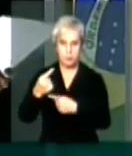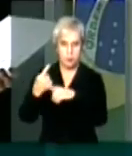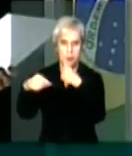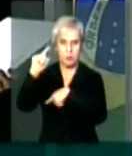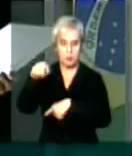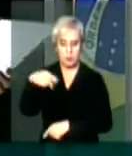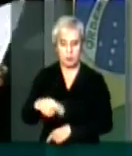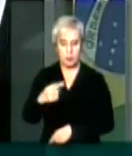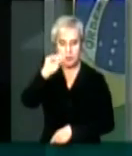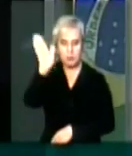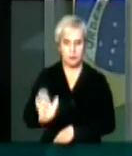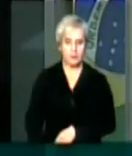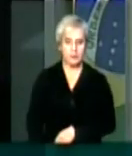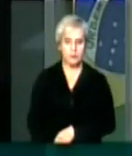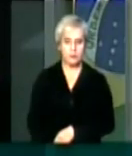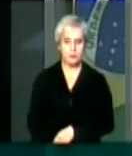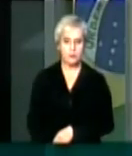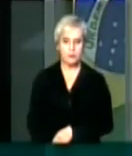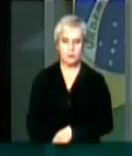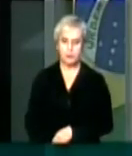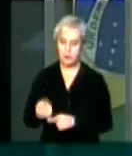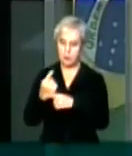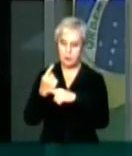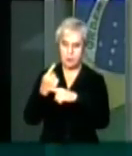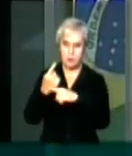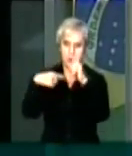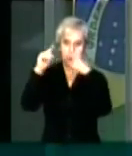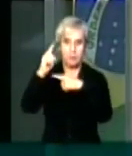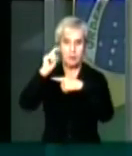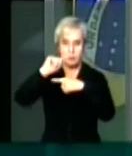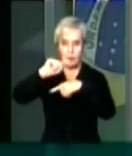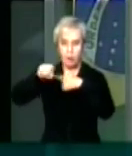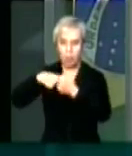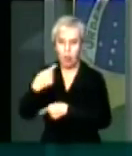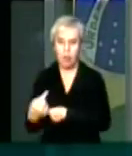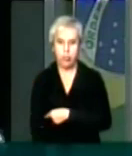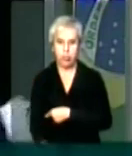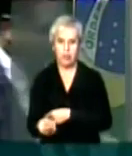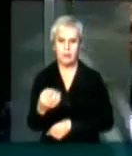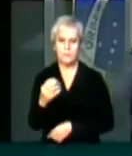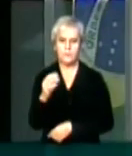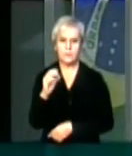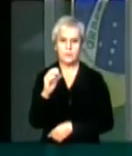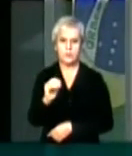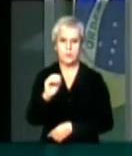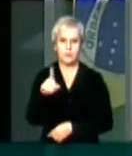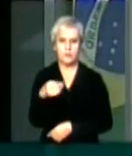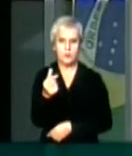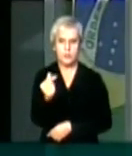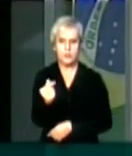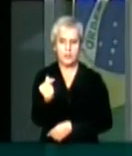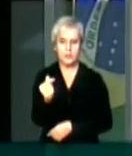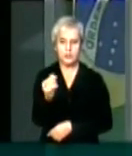o nosso pobre Brasil, um crescimento negativo da ordem de